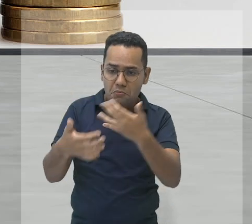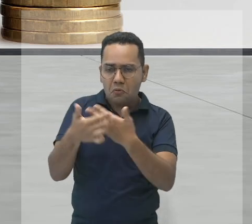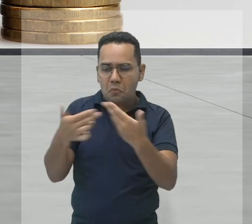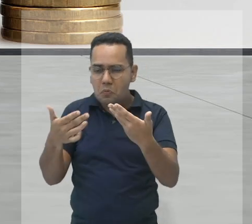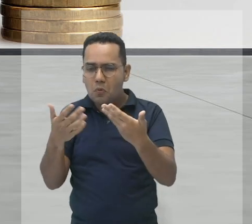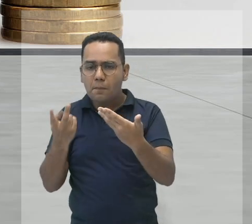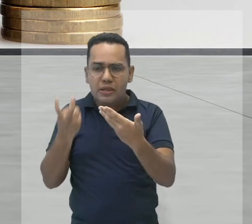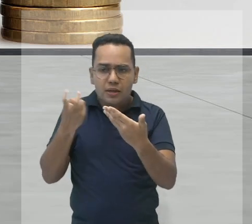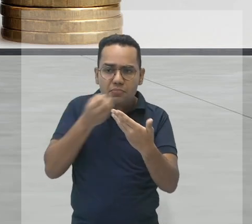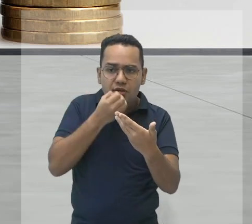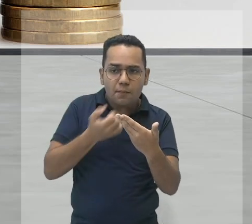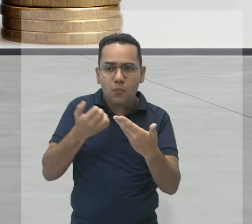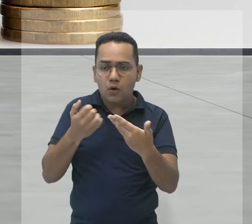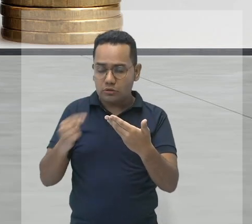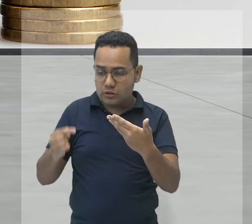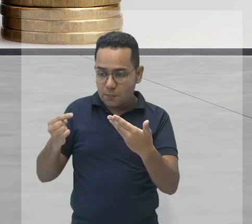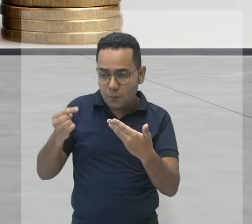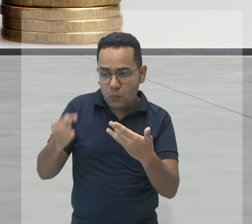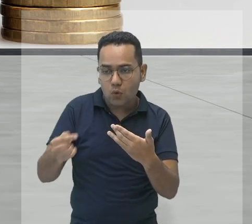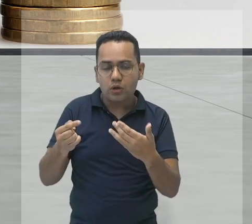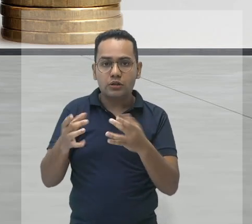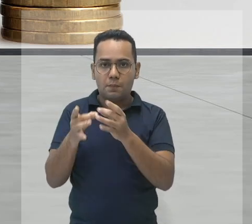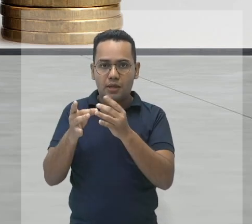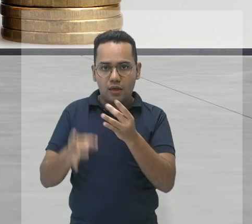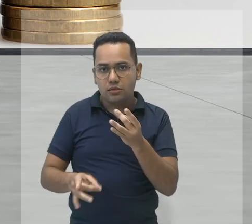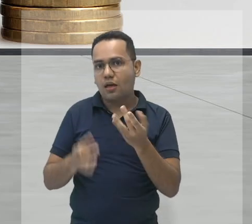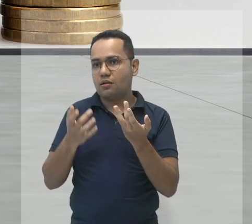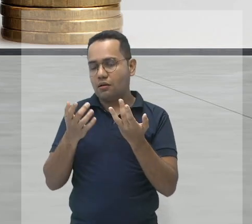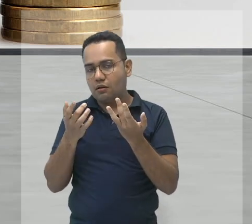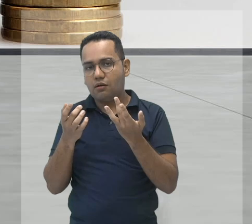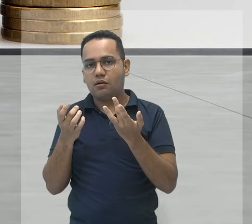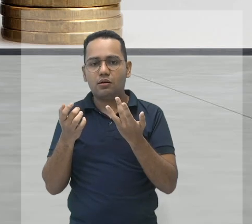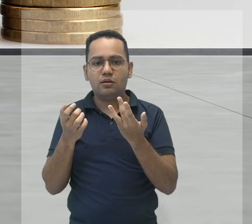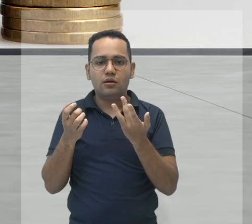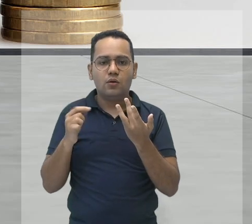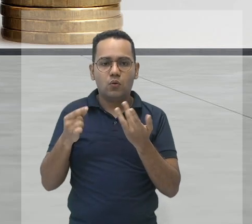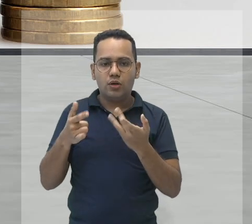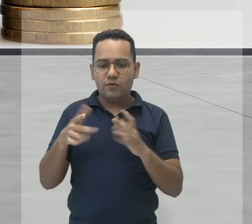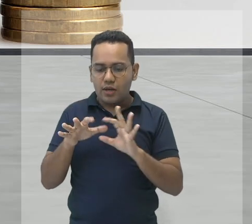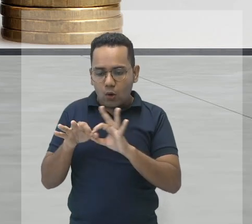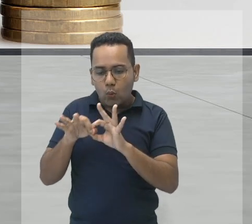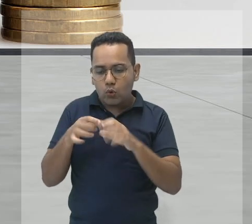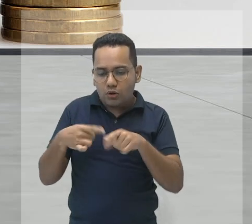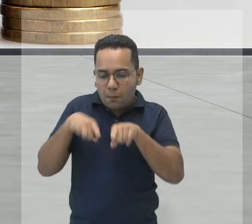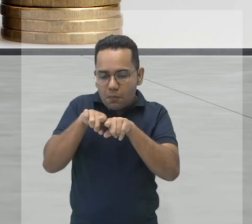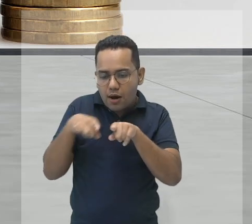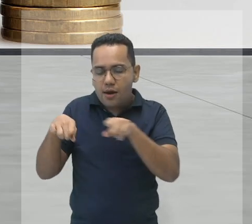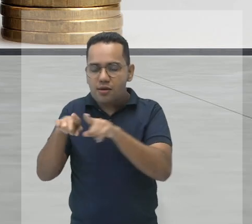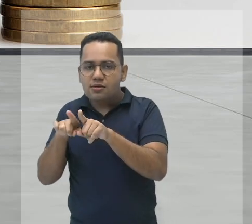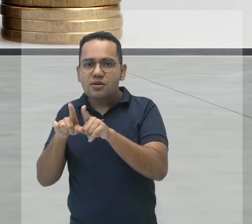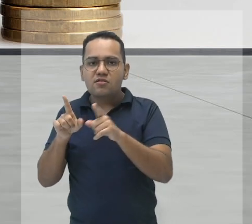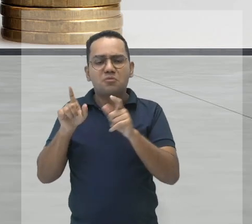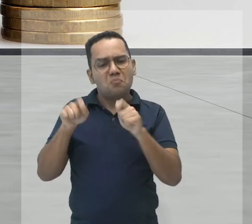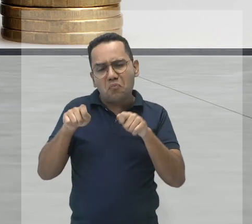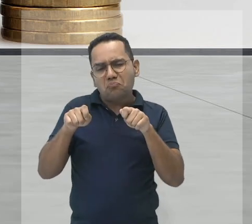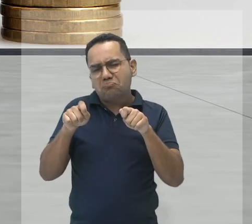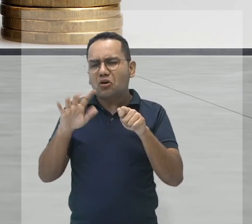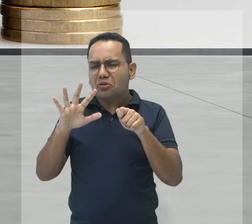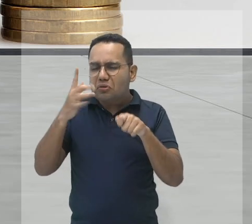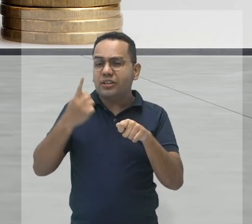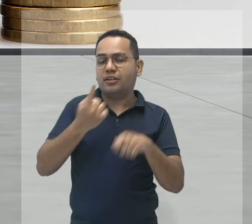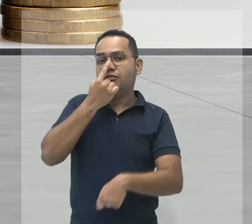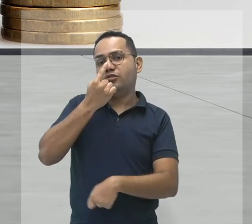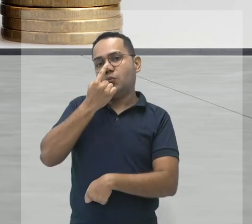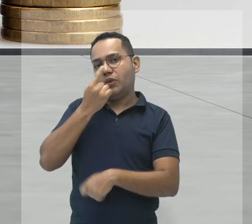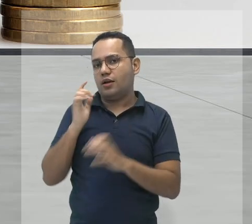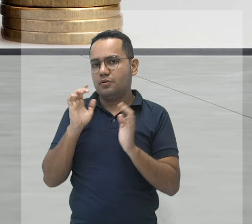essa relação vai se desenvolvendo, as etapas elas vão se tornando mais complexas, eles vão avançando e essa união entre os países ela